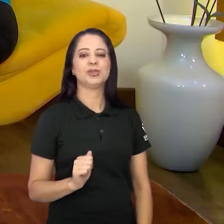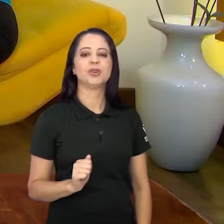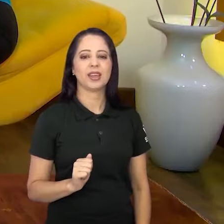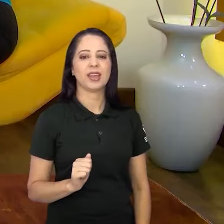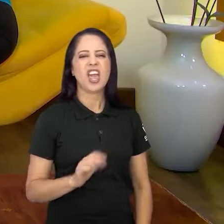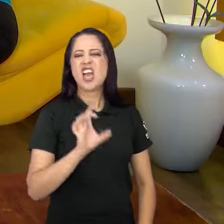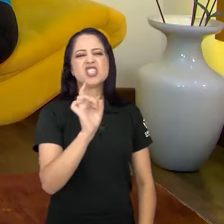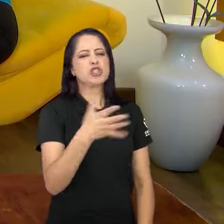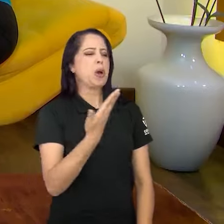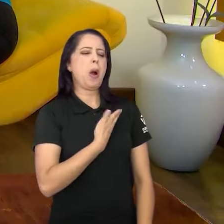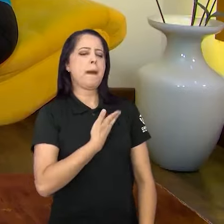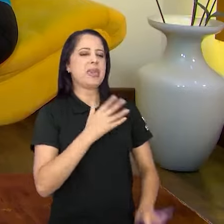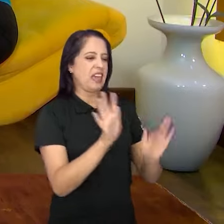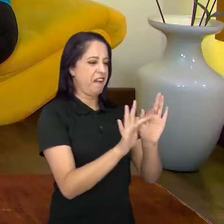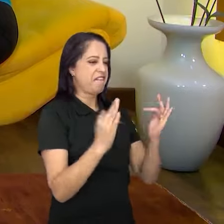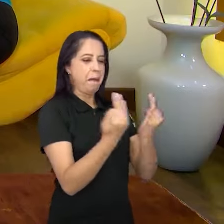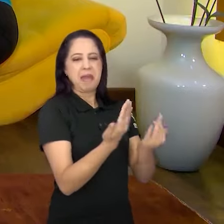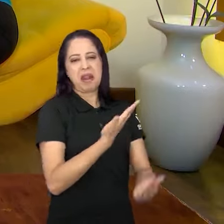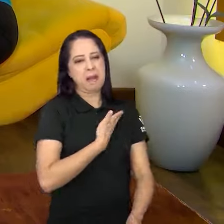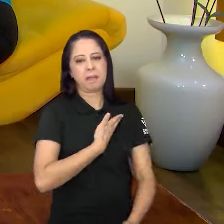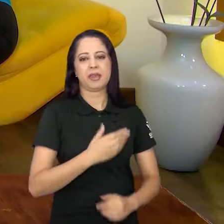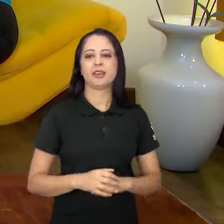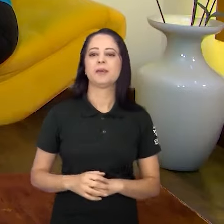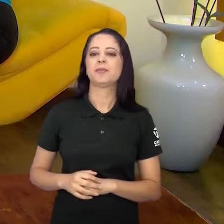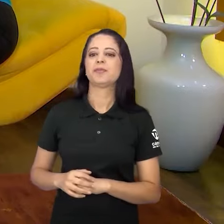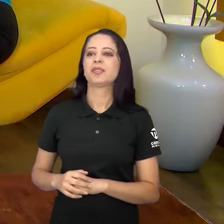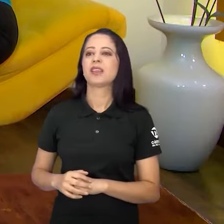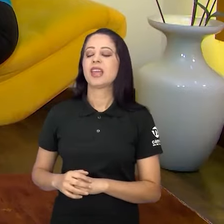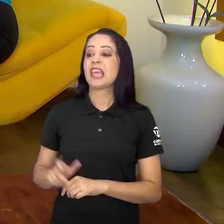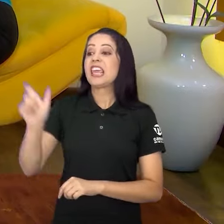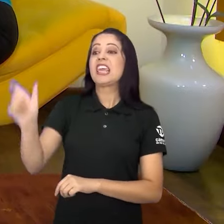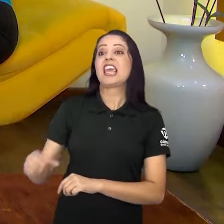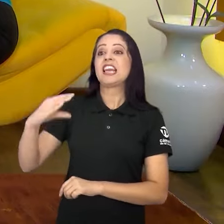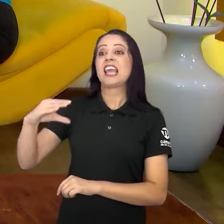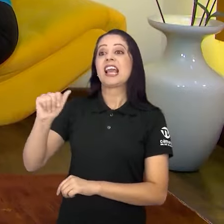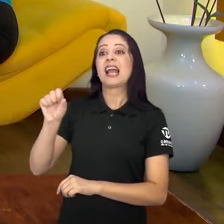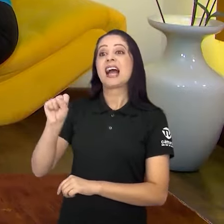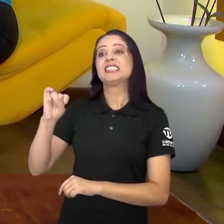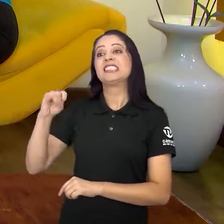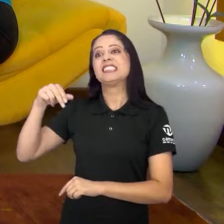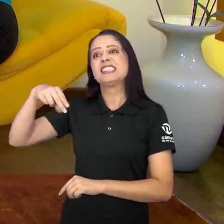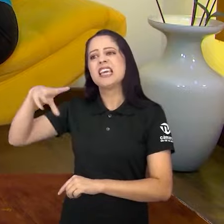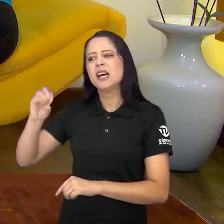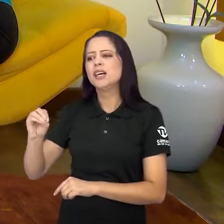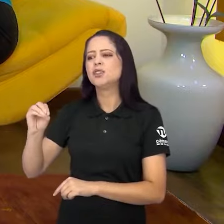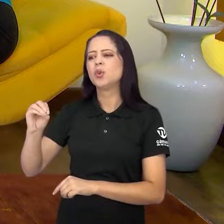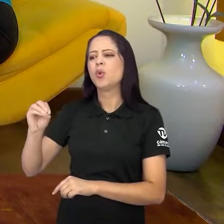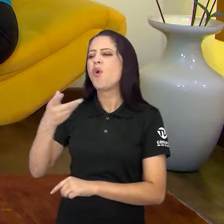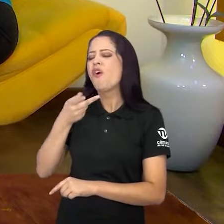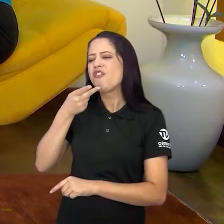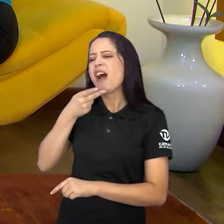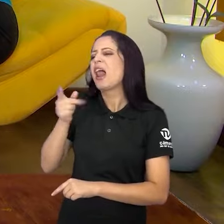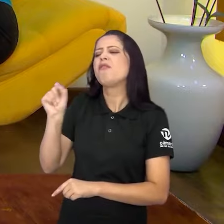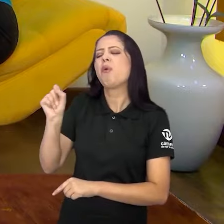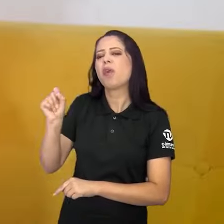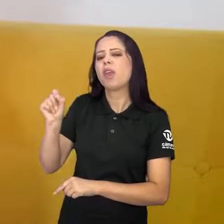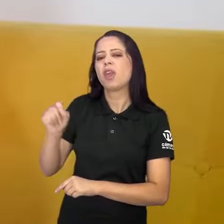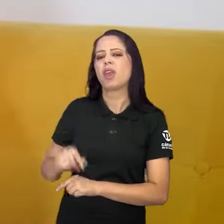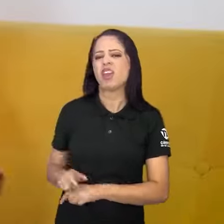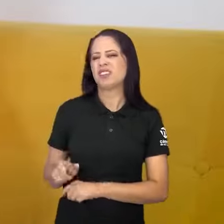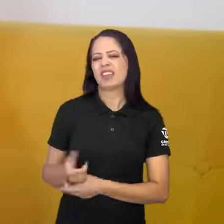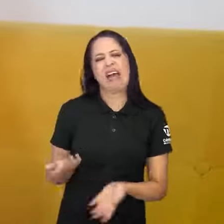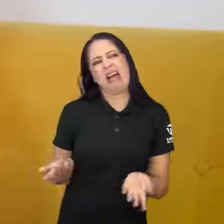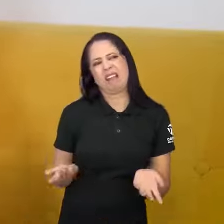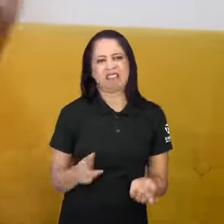A gente era amigo, família amiga, né? E o que, que se falava de Cassiano Ricardo naquela época? Olha, não falava muita coisa,